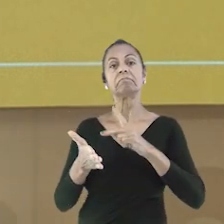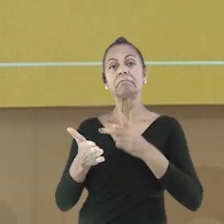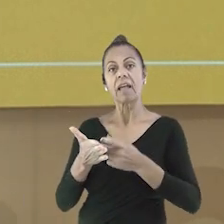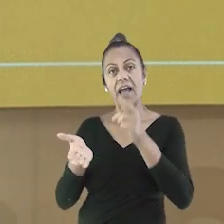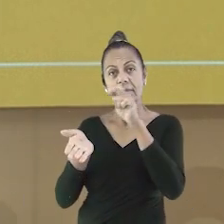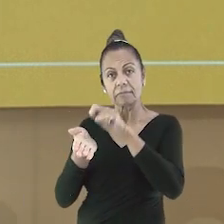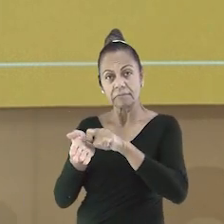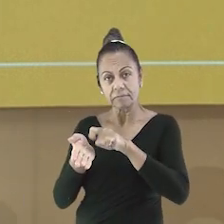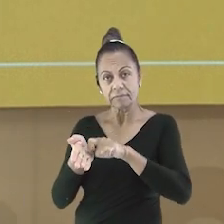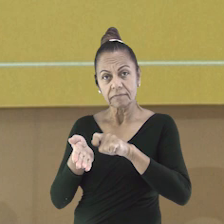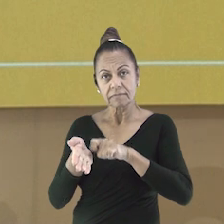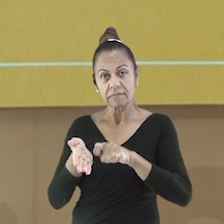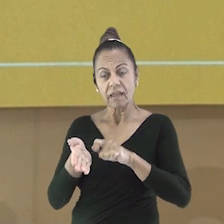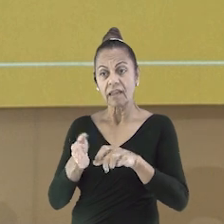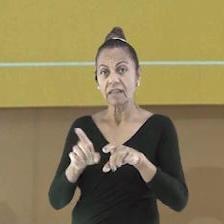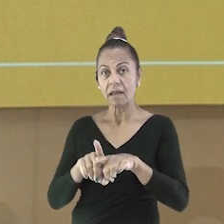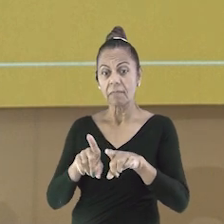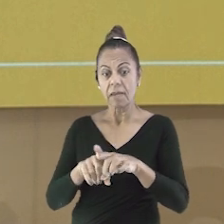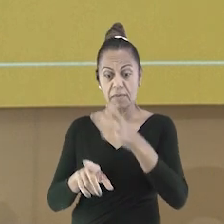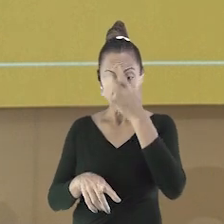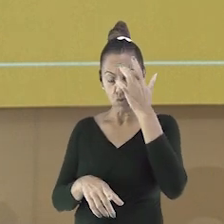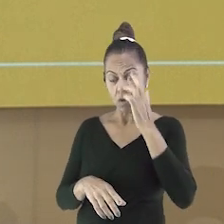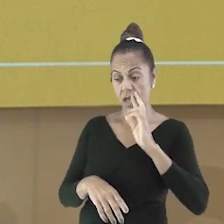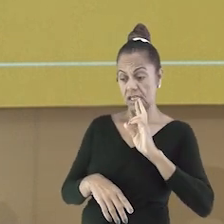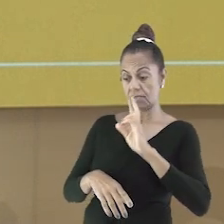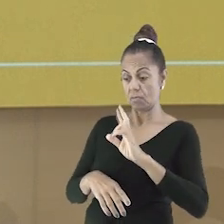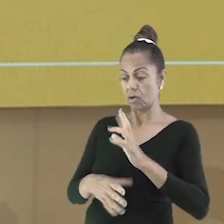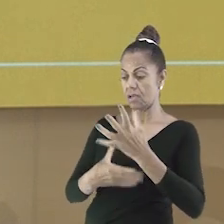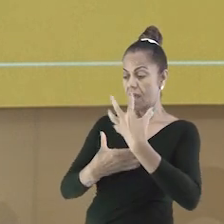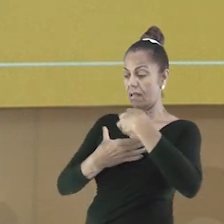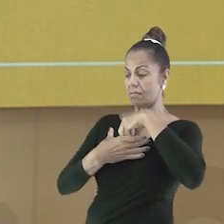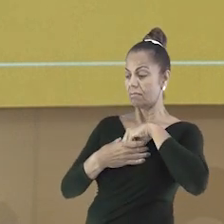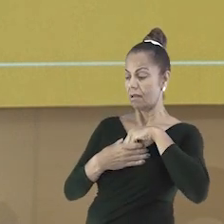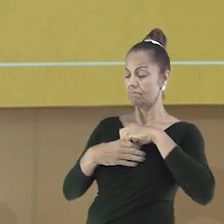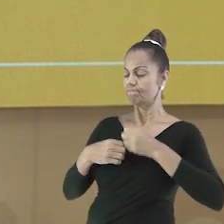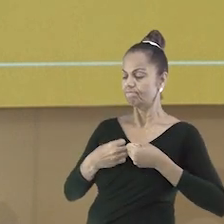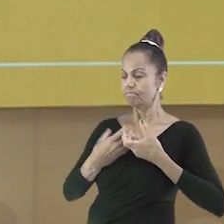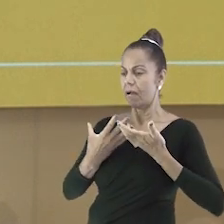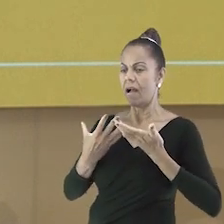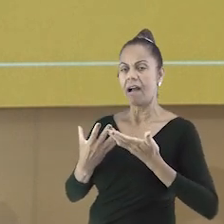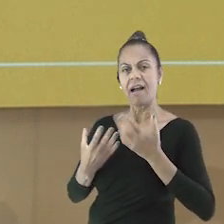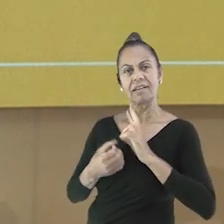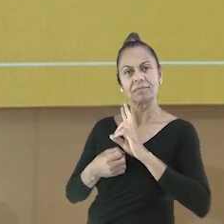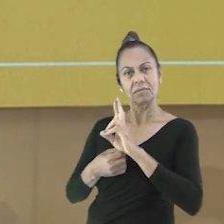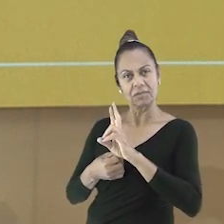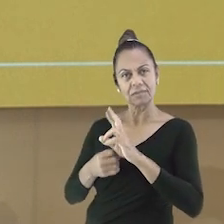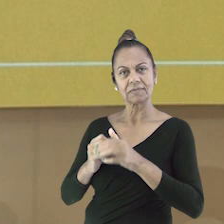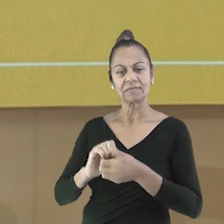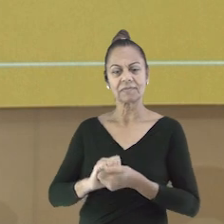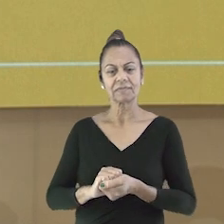entrevistado. As falas são transcritas de forma a apresentar as emoções e expressão de